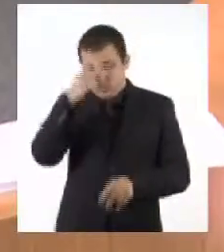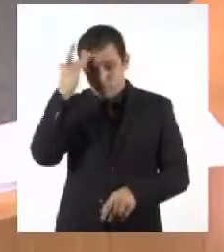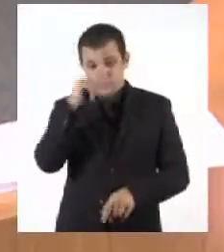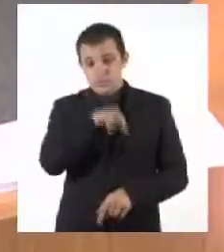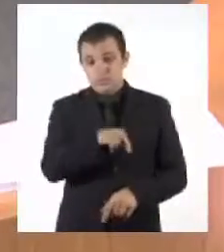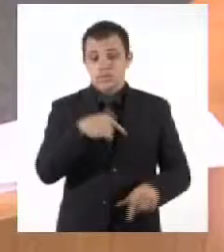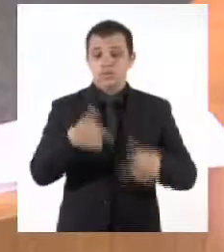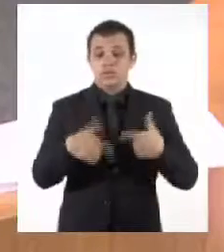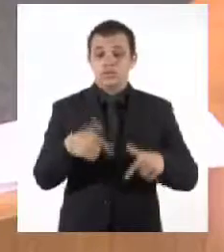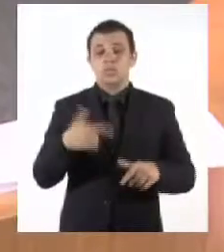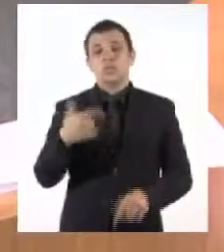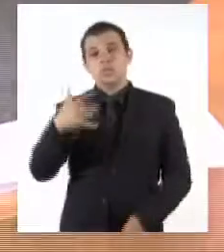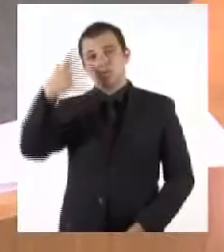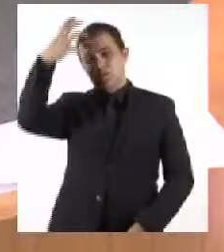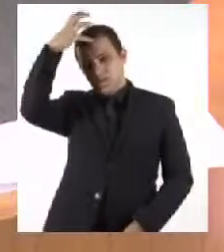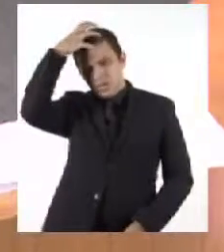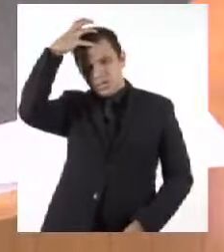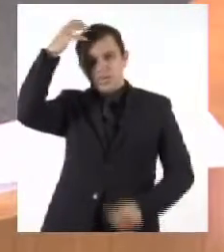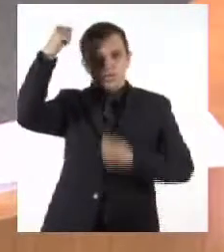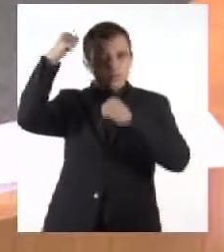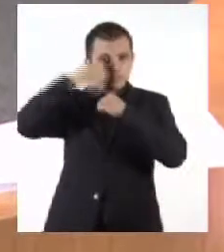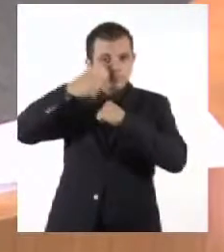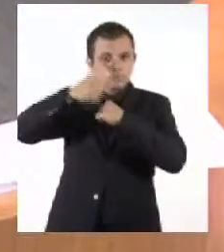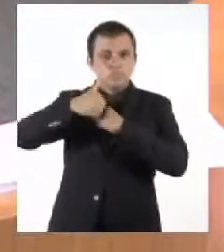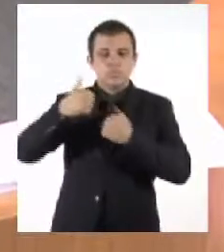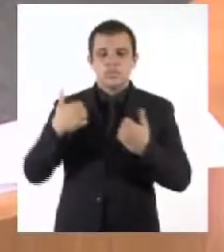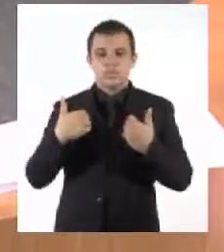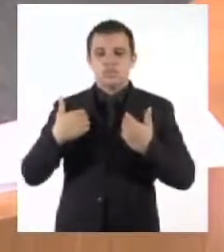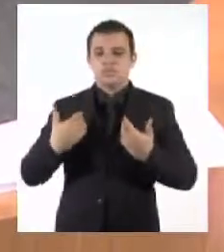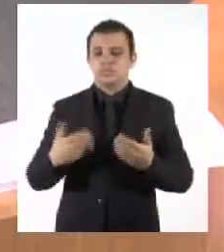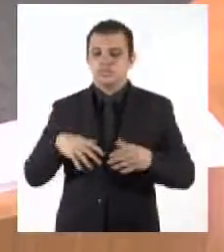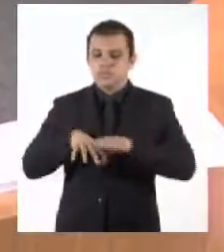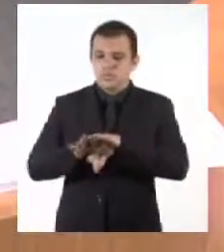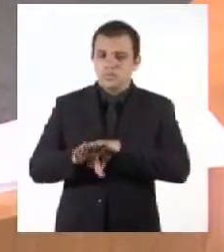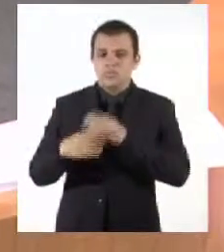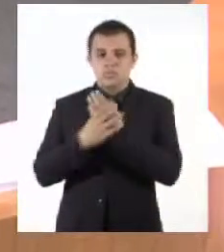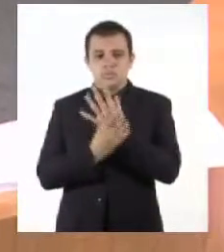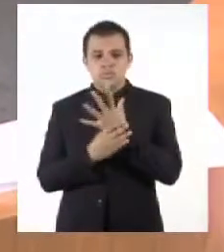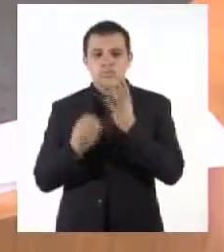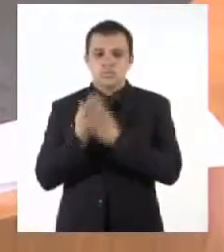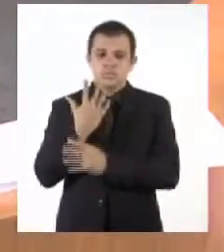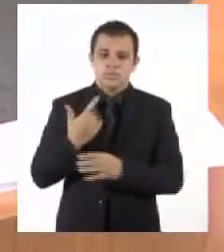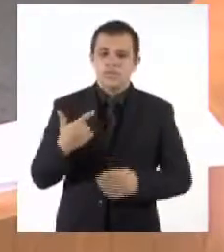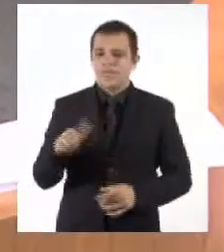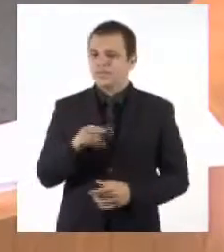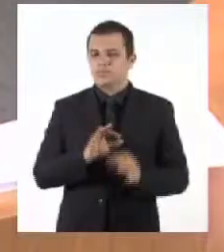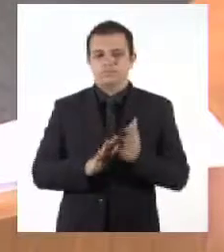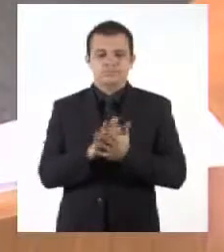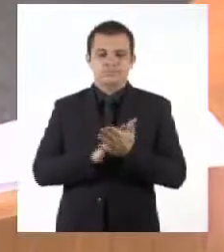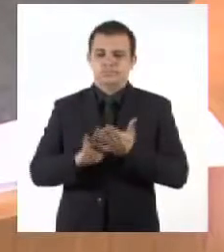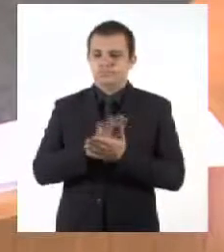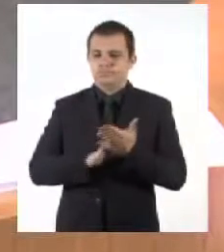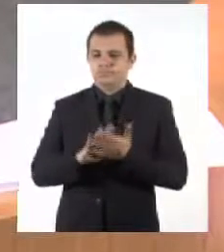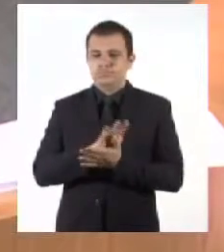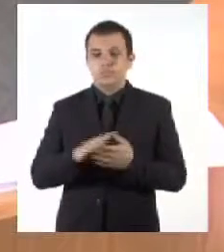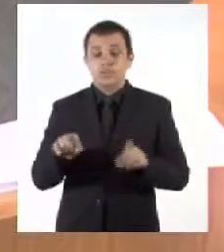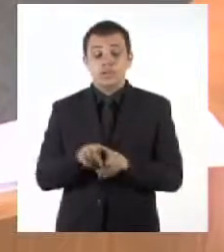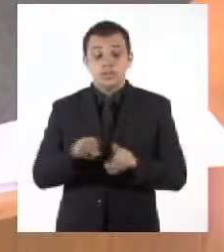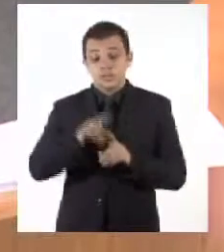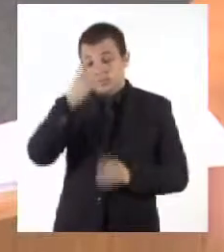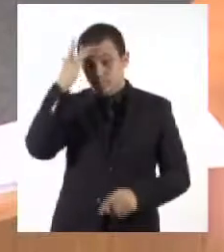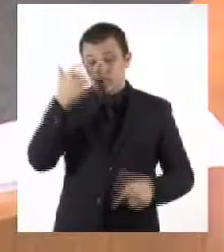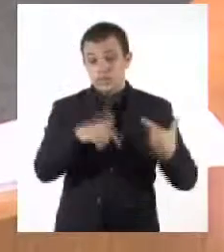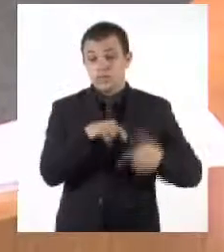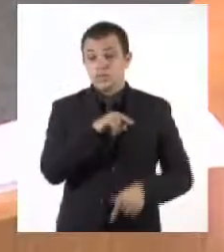não têm capacete, não tem nada, e estão expostos. Inclusive, esses trabalhadores de lá são a maioria